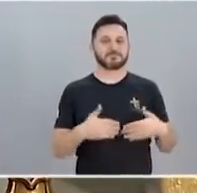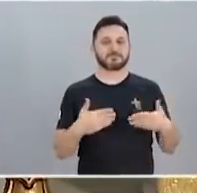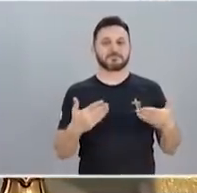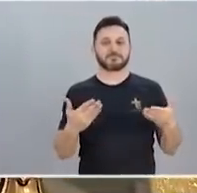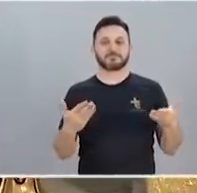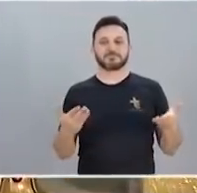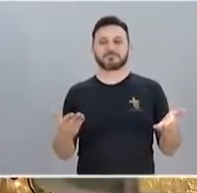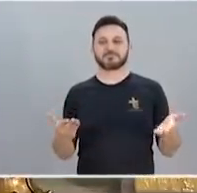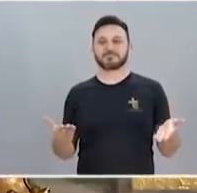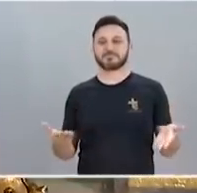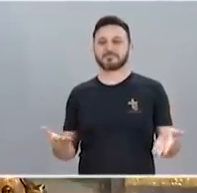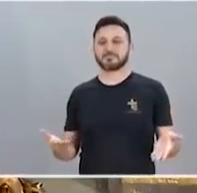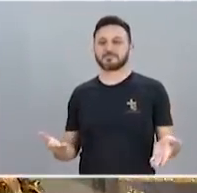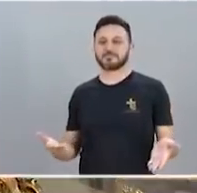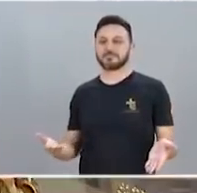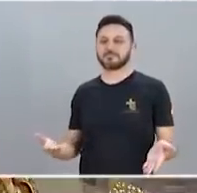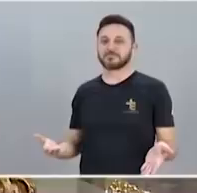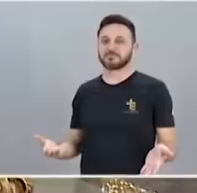Quando a